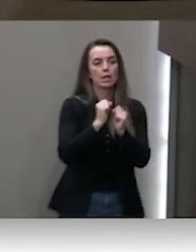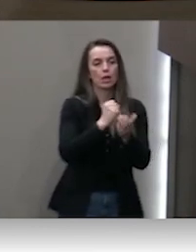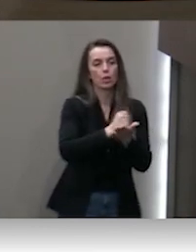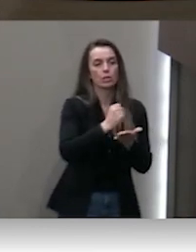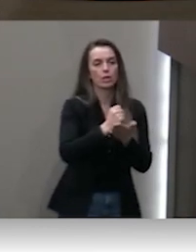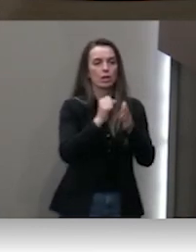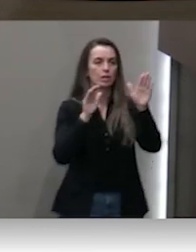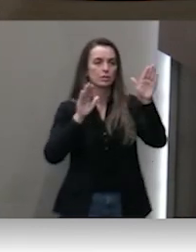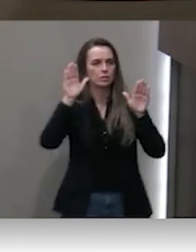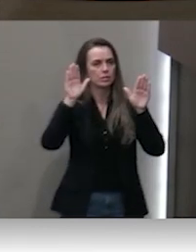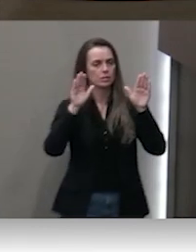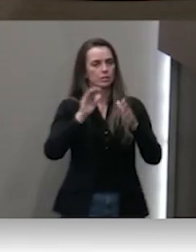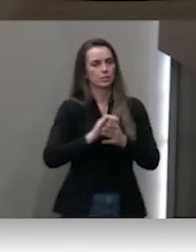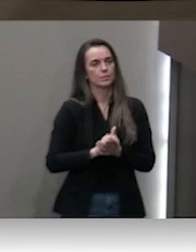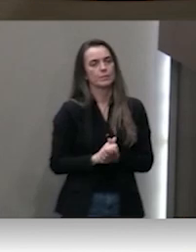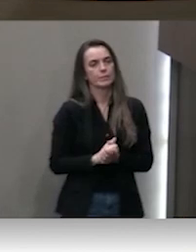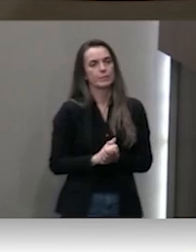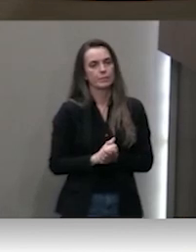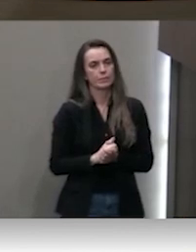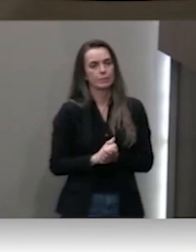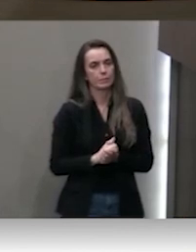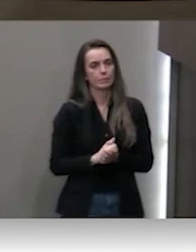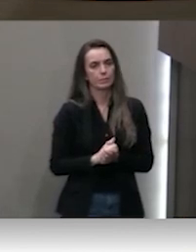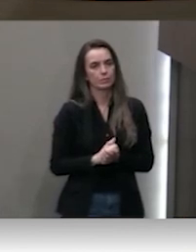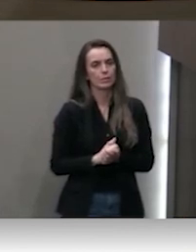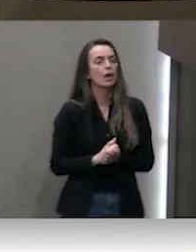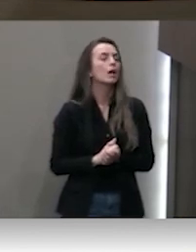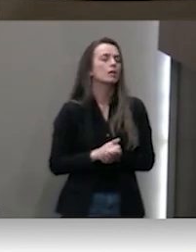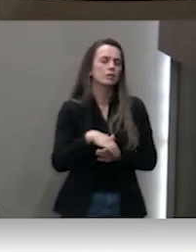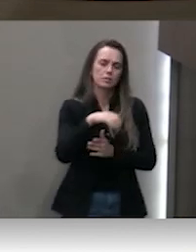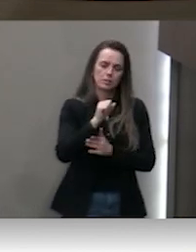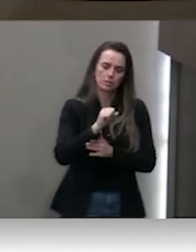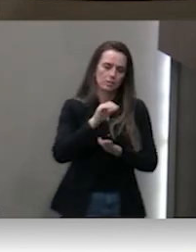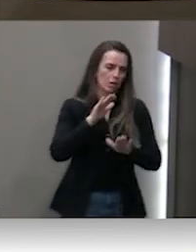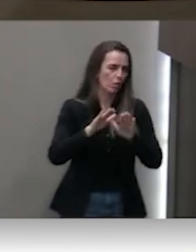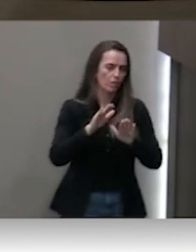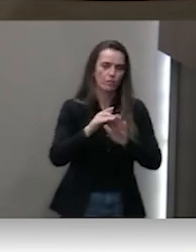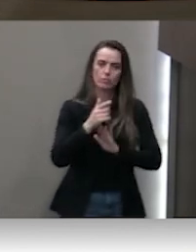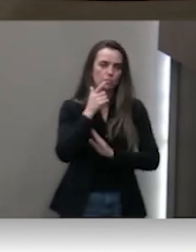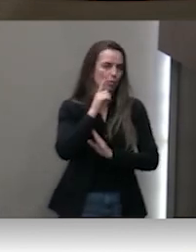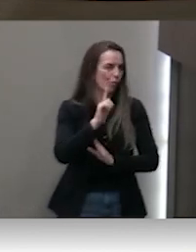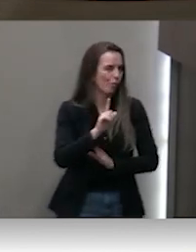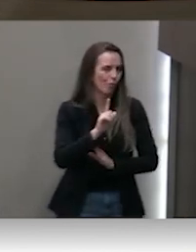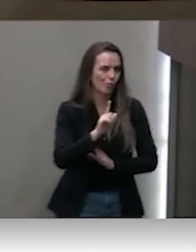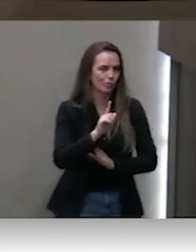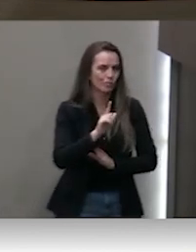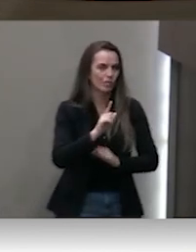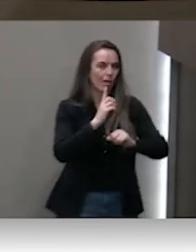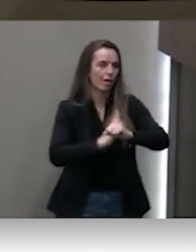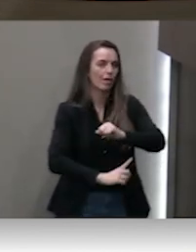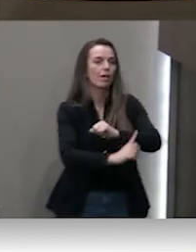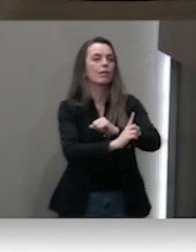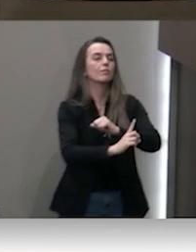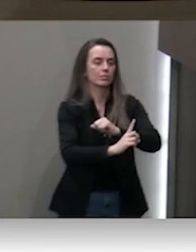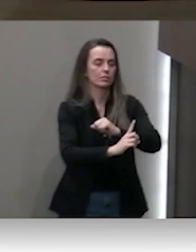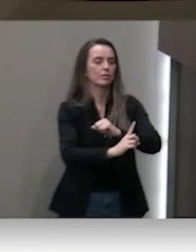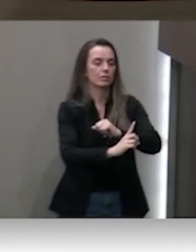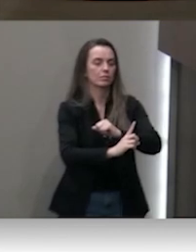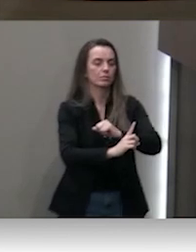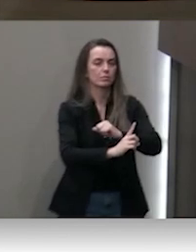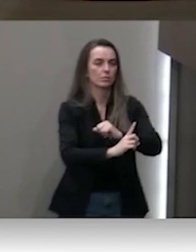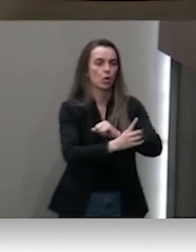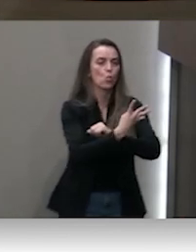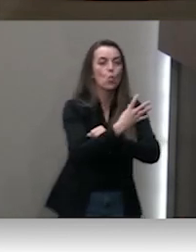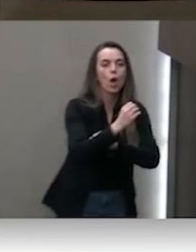licitação. Pode ser que não dê conta de todo o transporte escolar, mas boa parte o urbano dá.